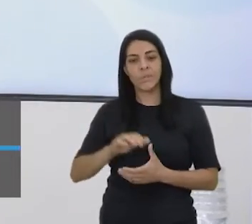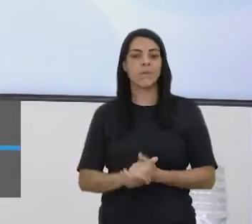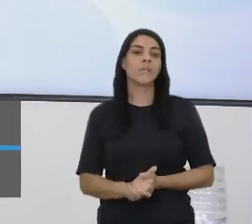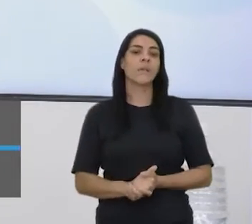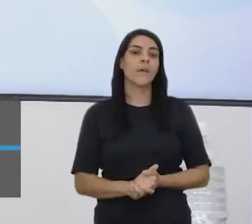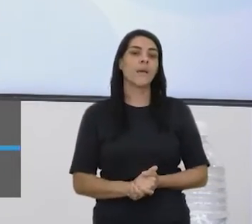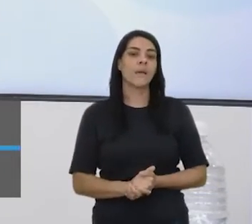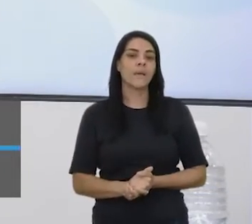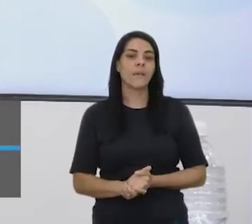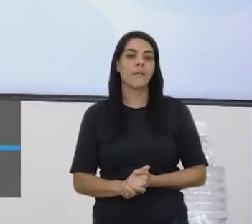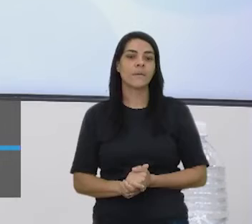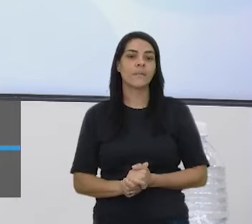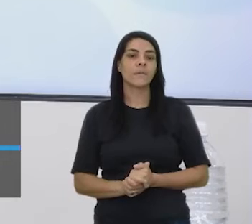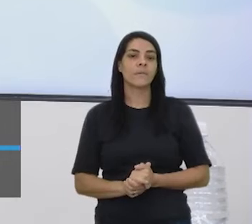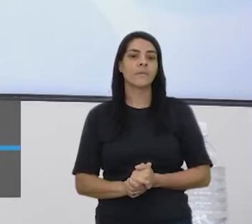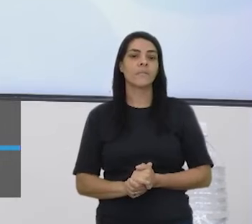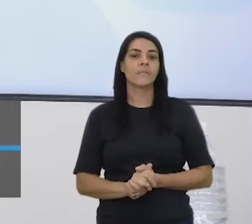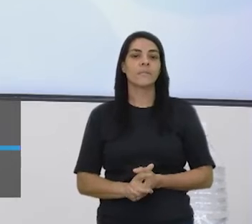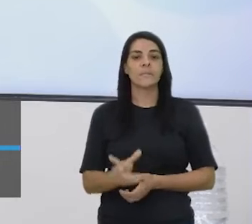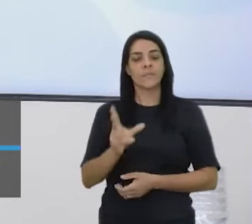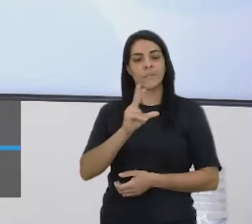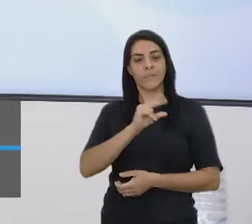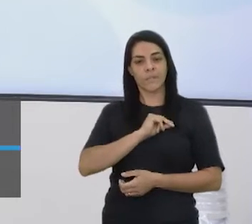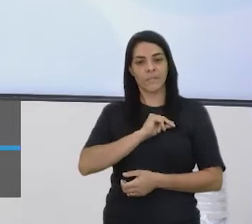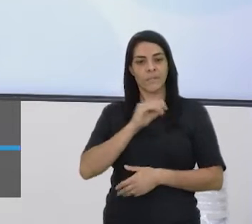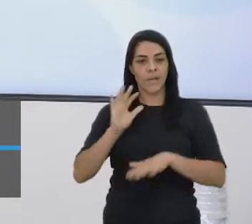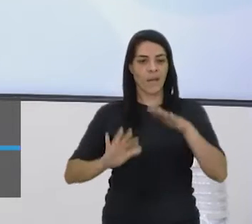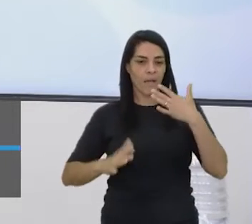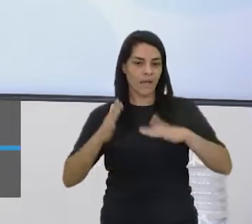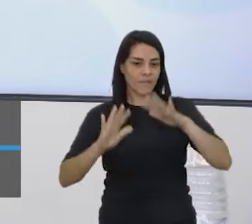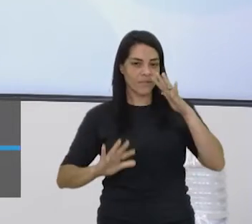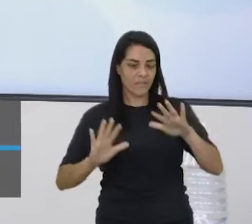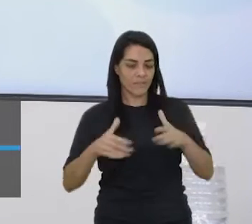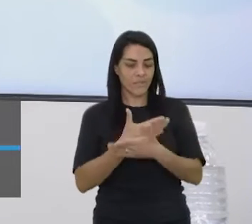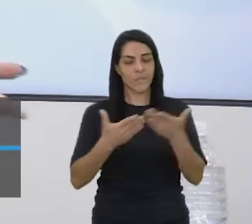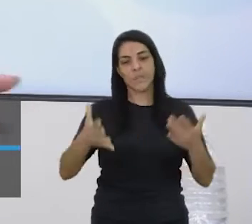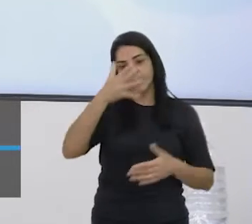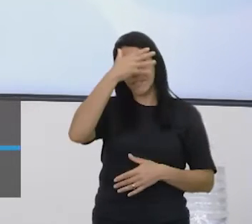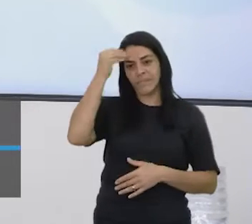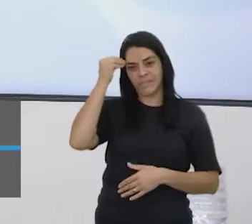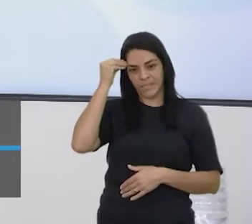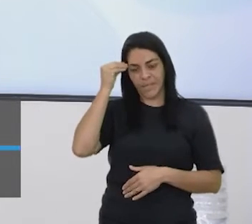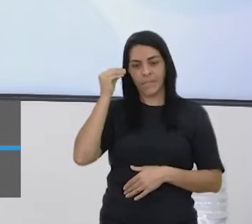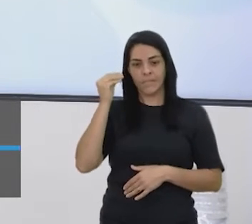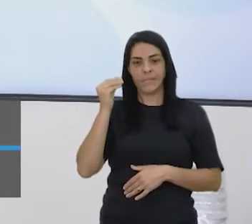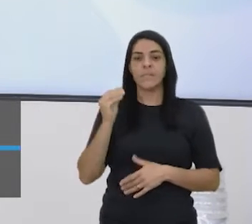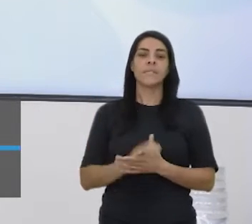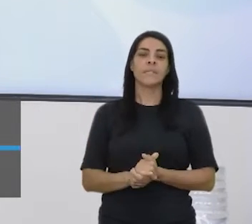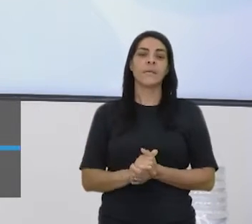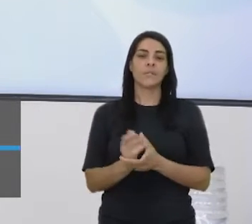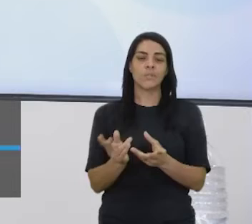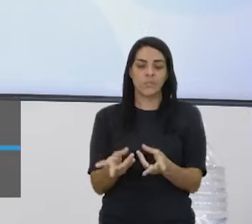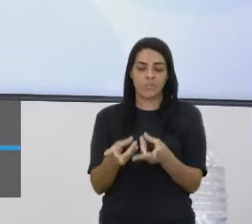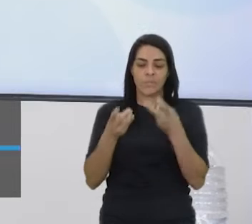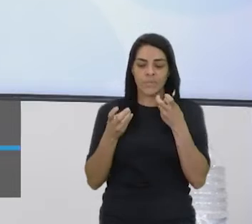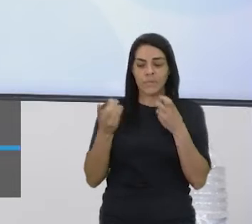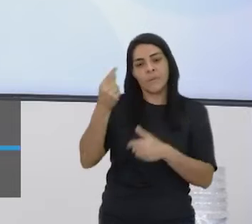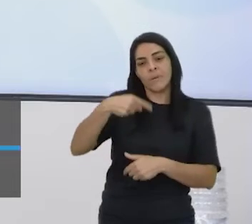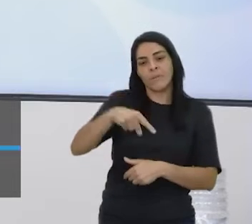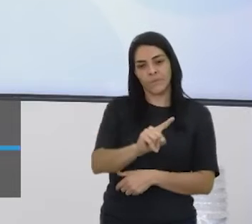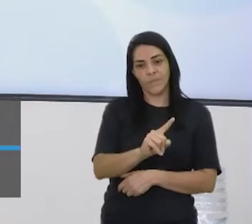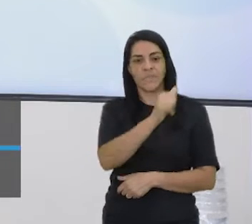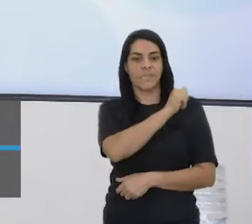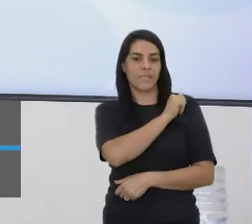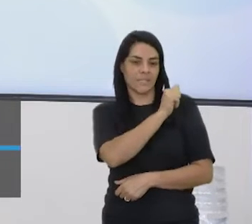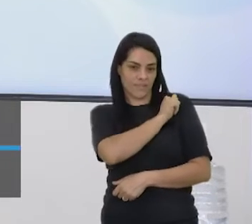e café aí eu falei cara Às vezes a gente esquece de também olhar para vocês alunos e falar que a gente também fica